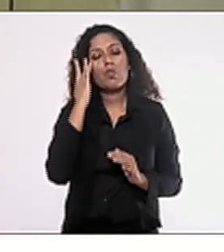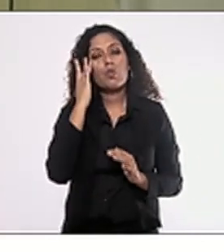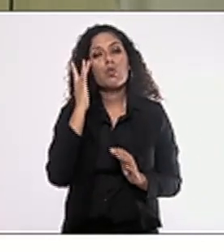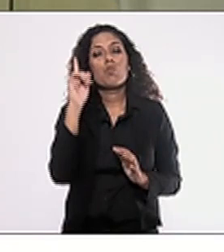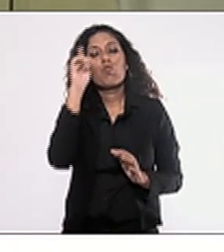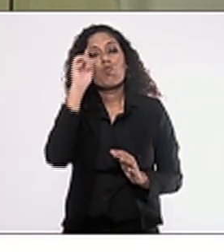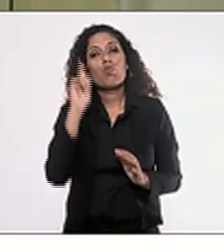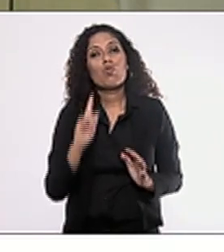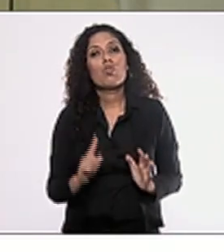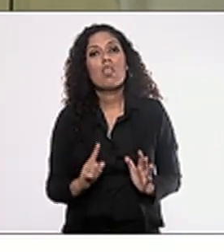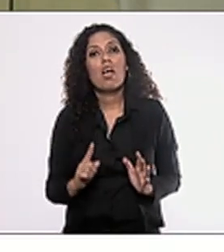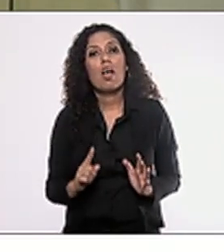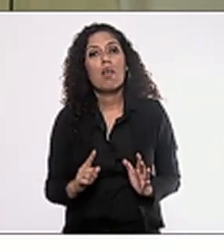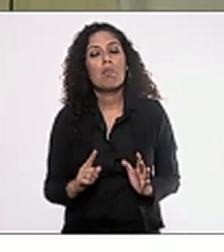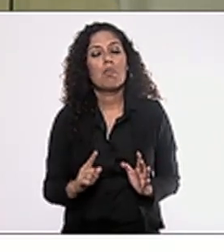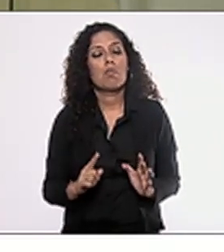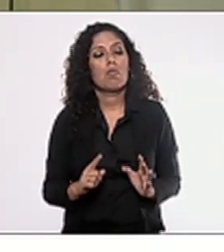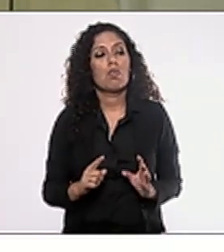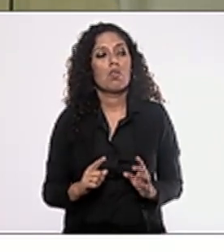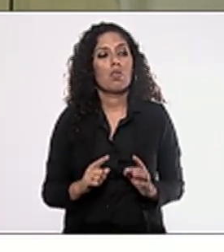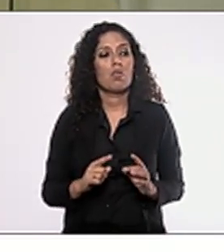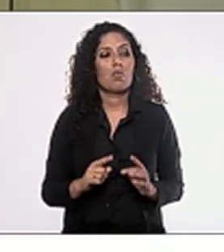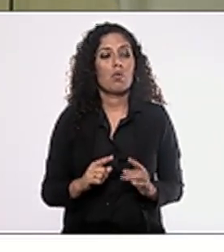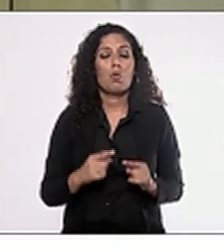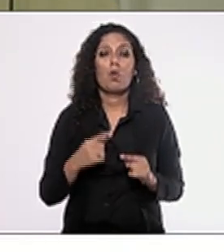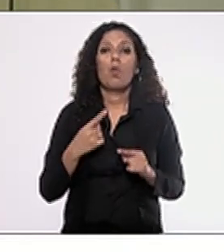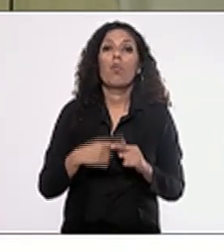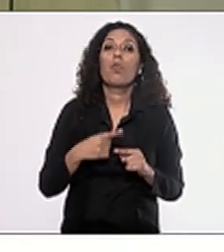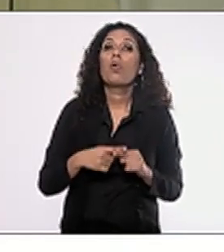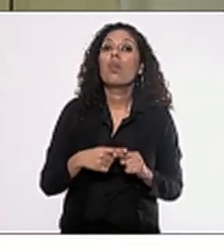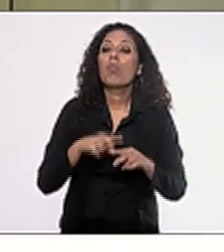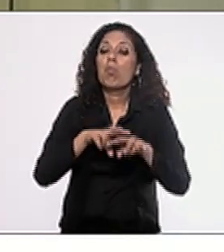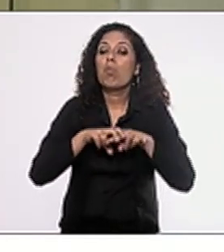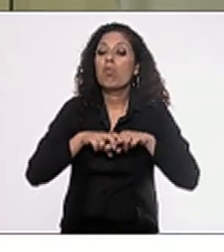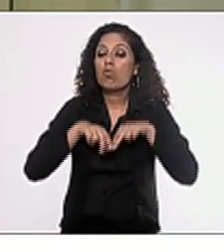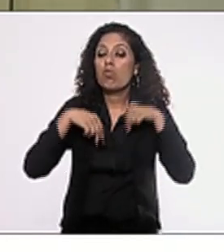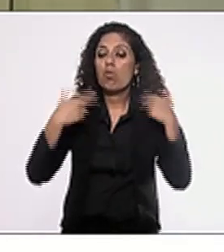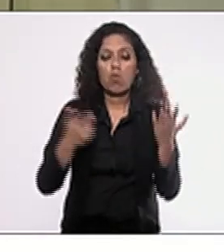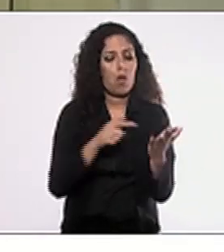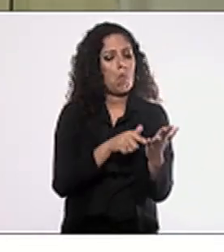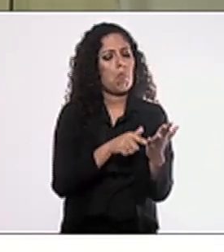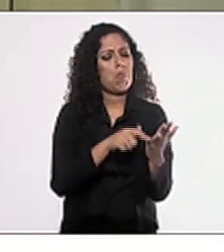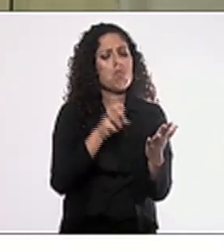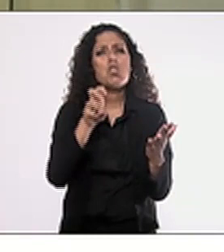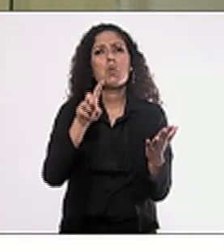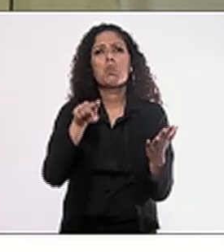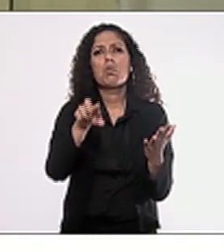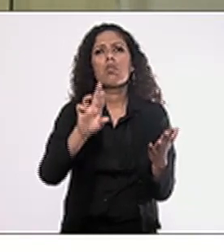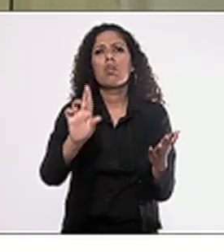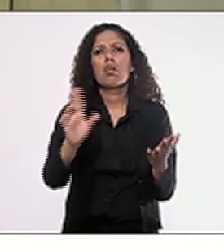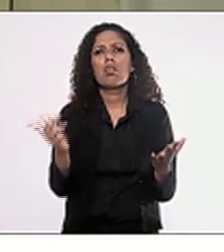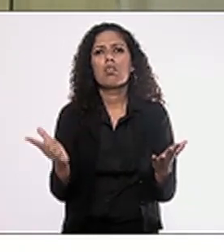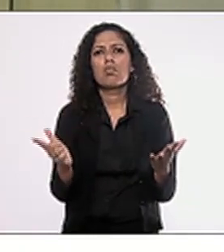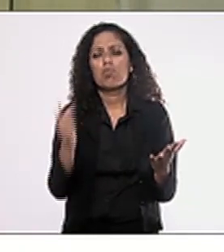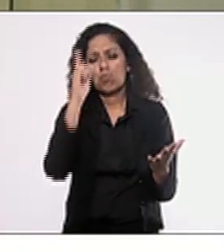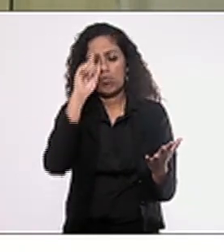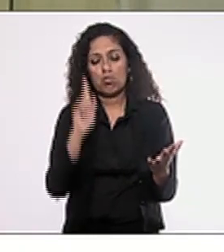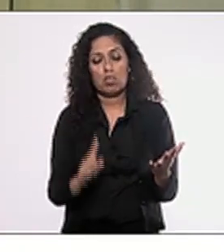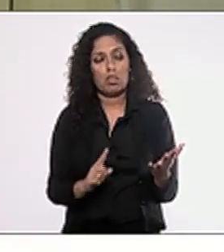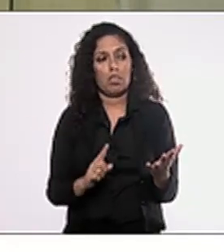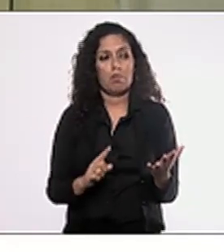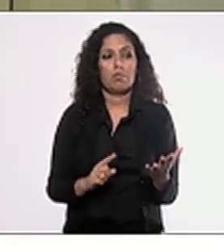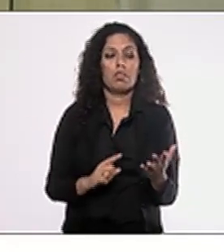tem como aferir naquele momento qual a causa possível daquela cobrança. Essas são ações